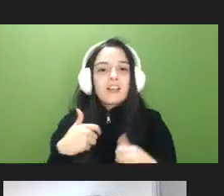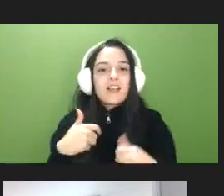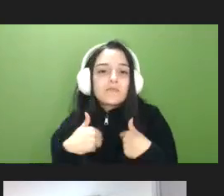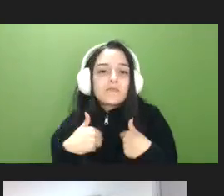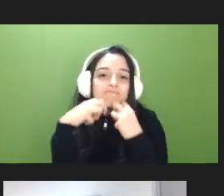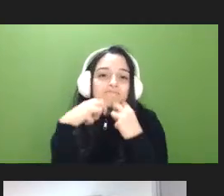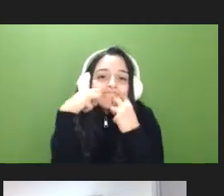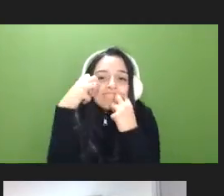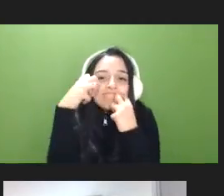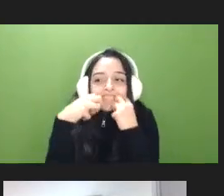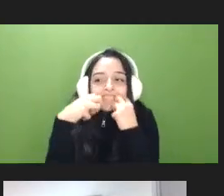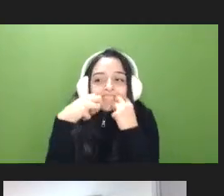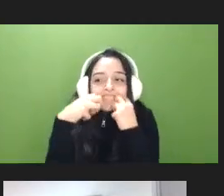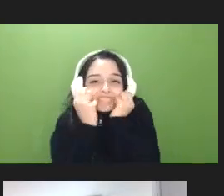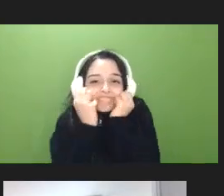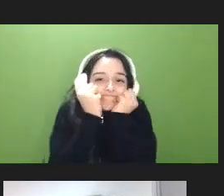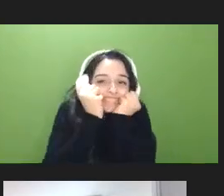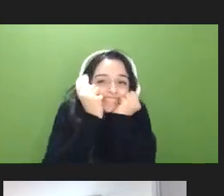na época.